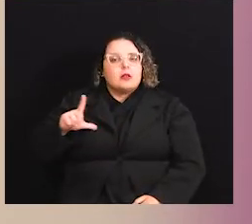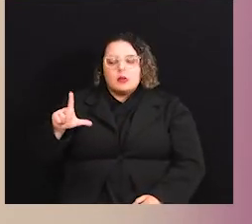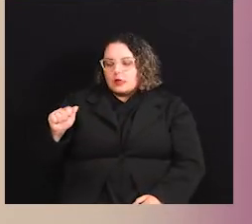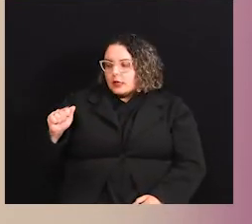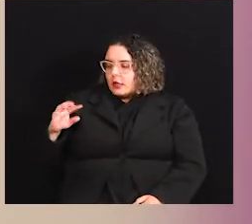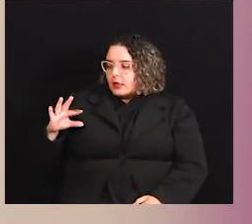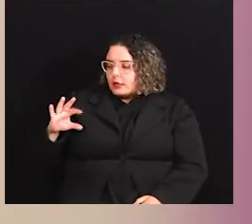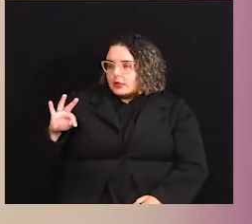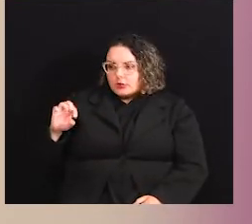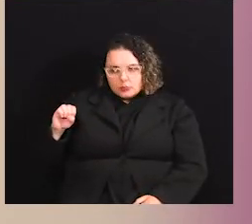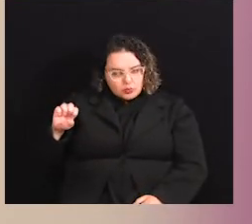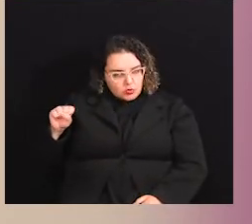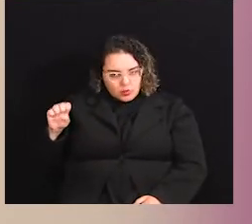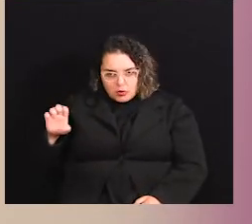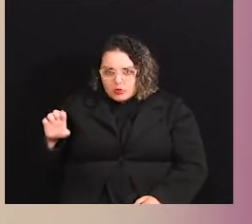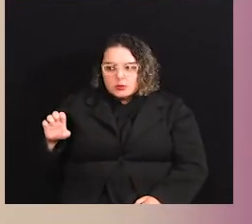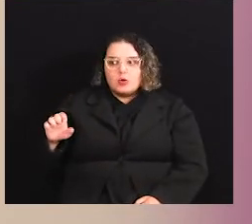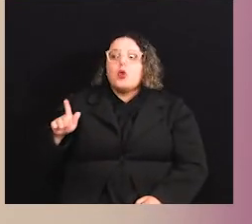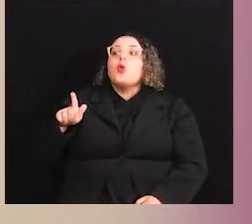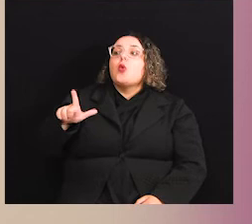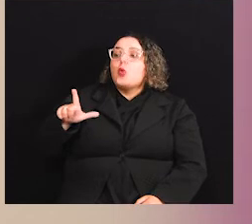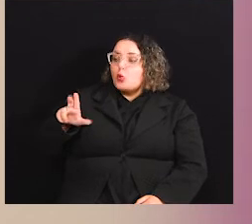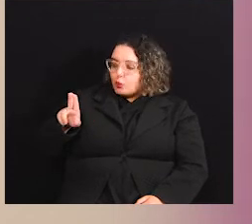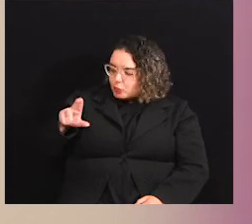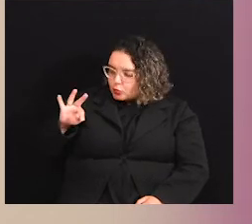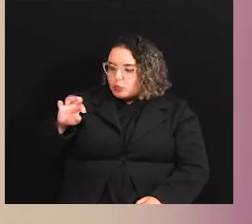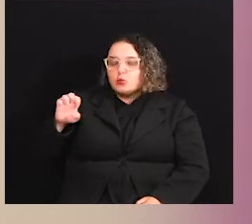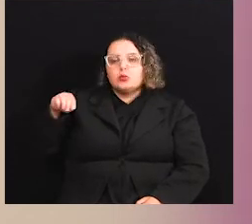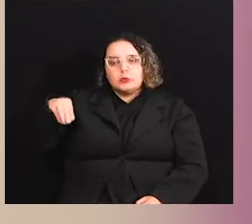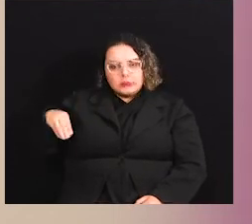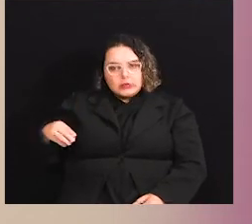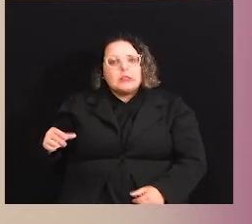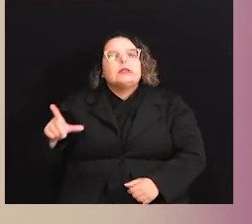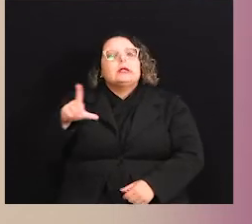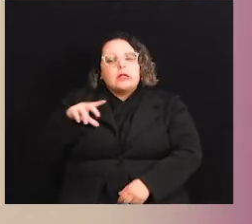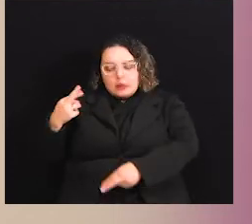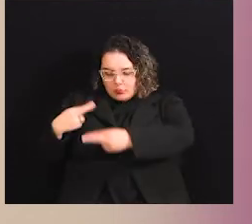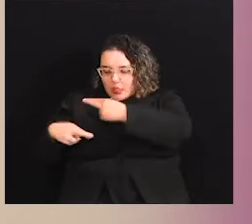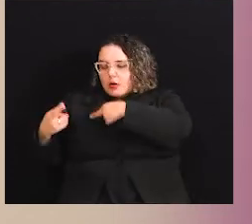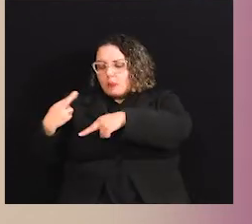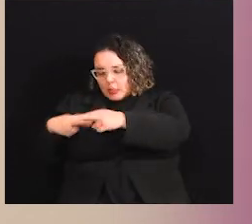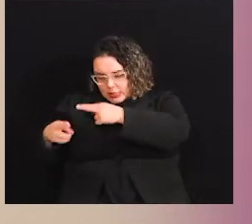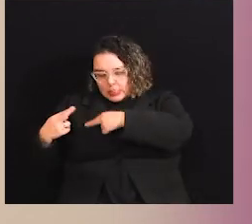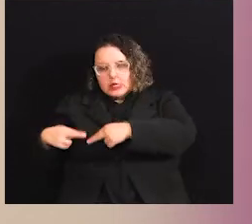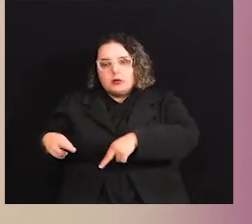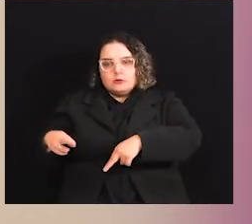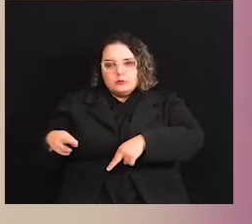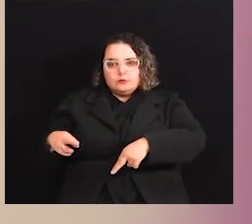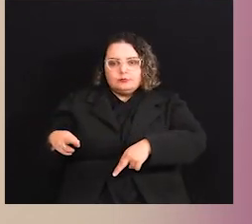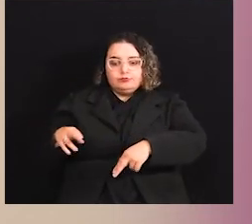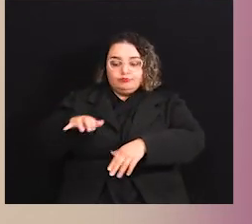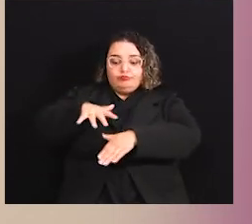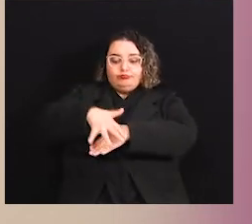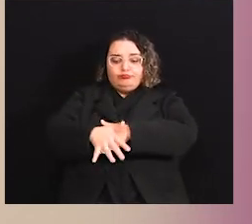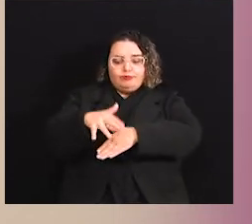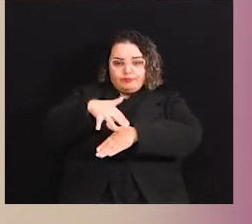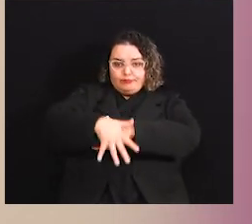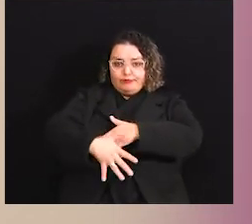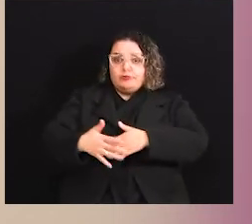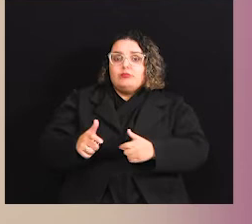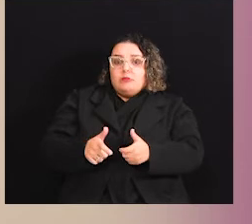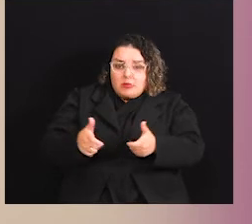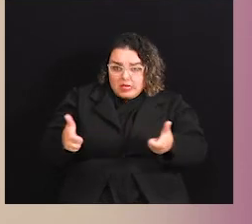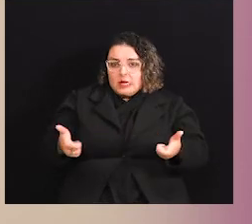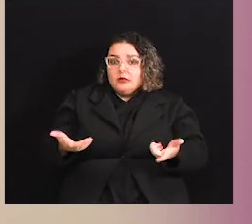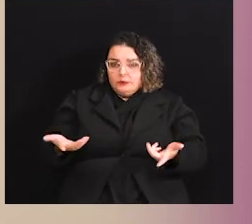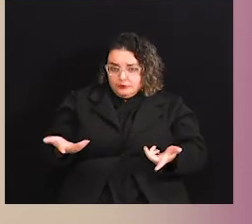lactose maior, mesmo o glúten, que tem uma relação de inflamatória também muito